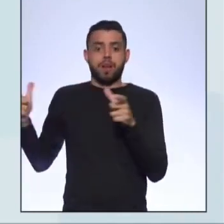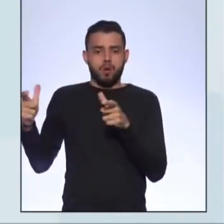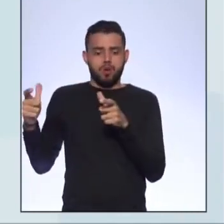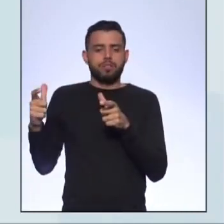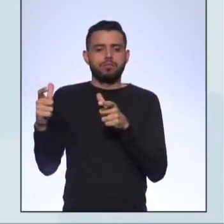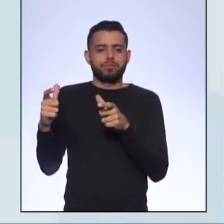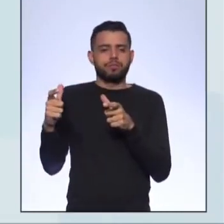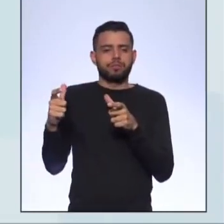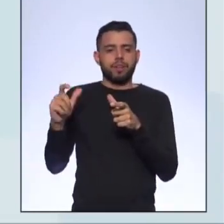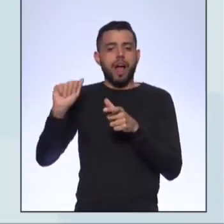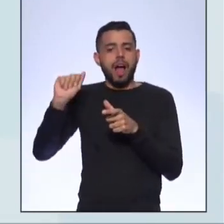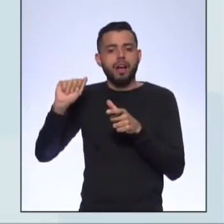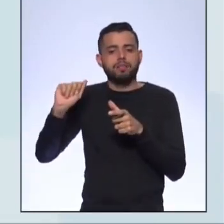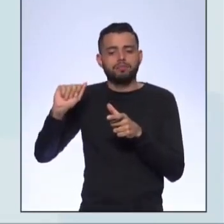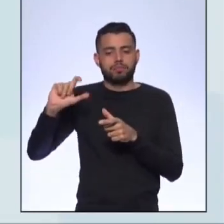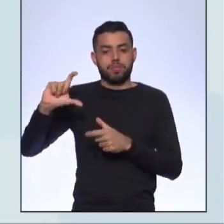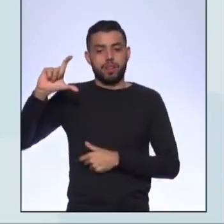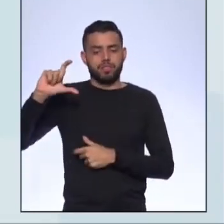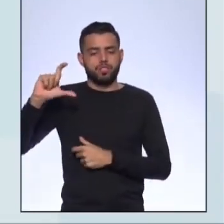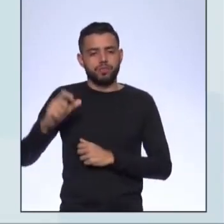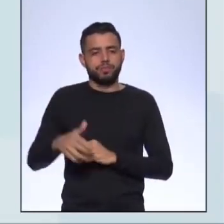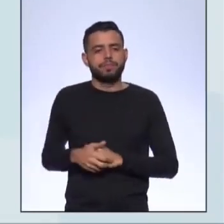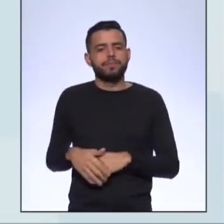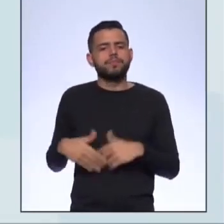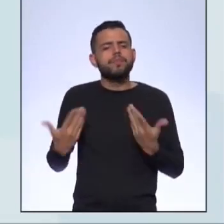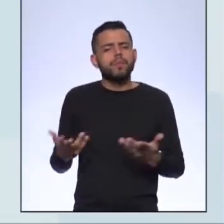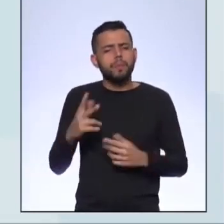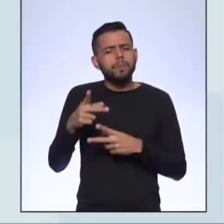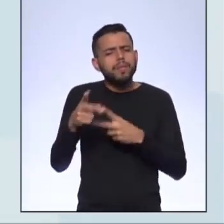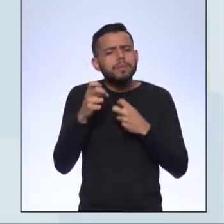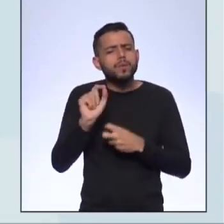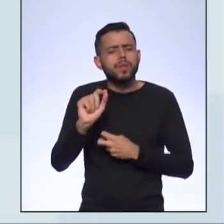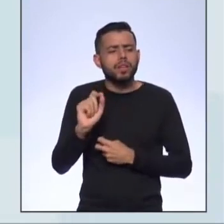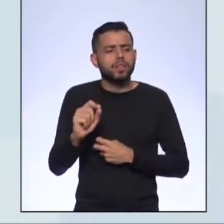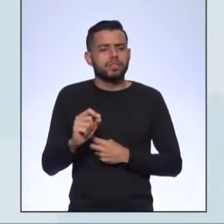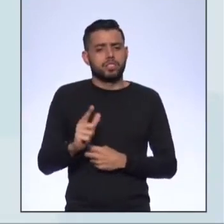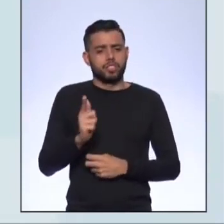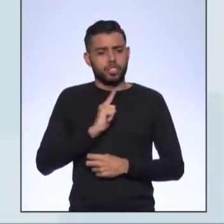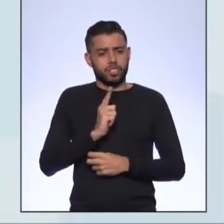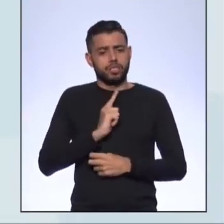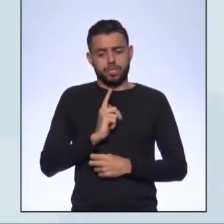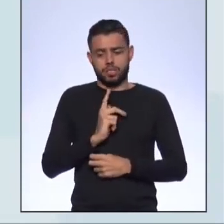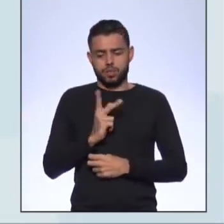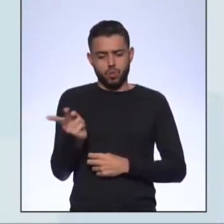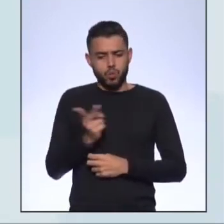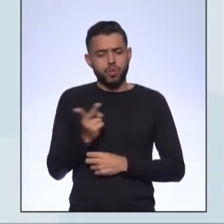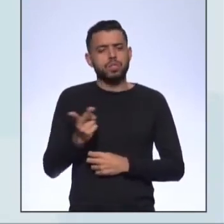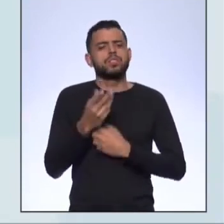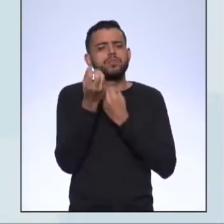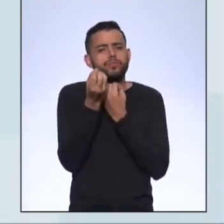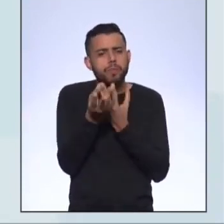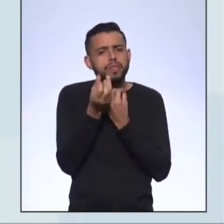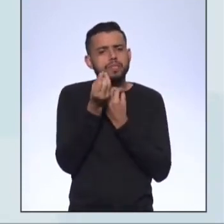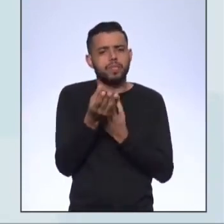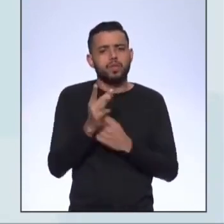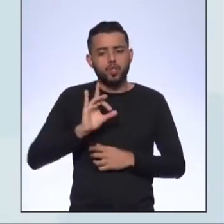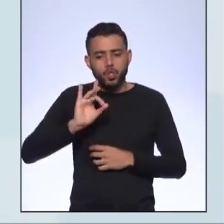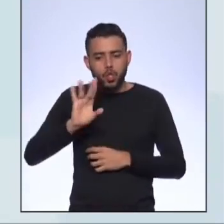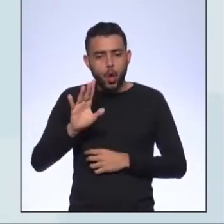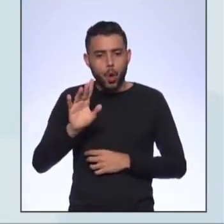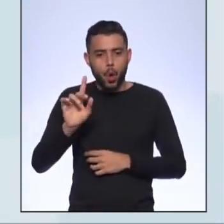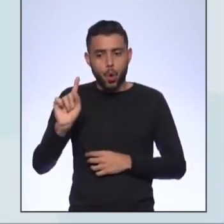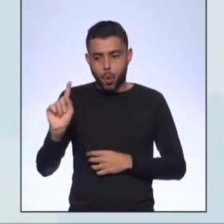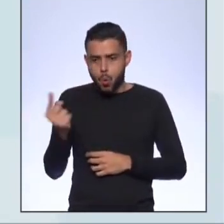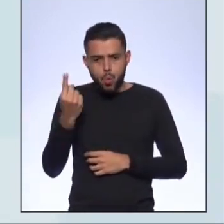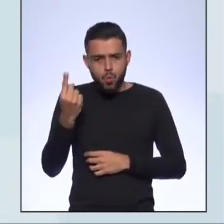certo? E aí, então, ele percebeu que tinha essas duas informações, tinha essa informação só para um caráter,